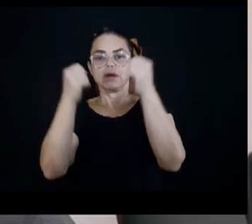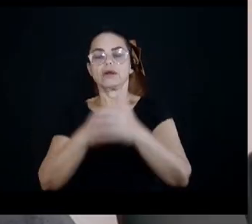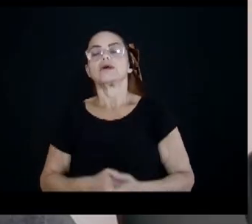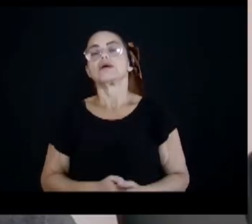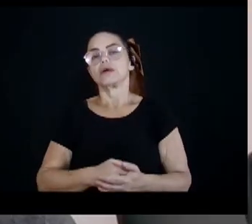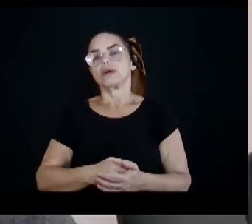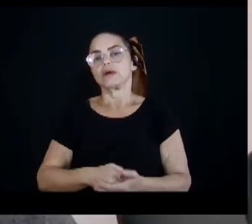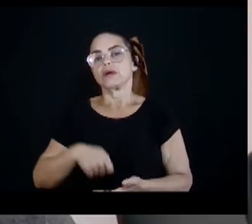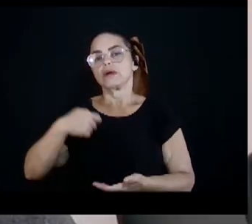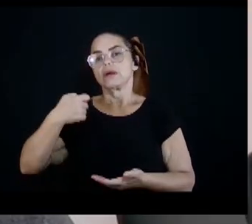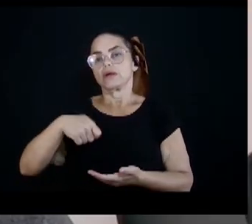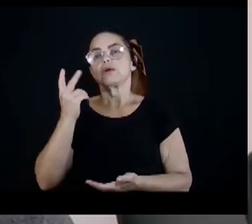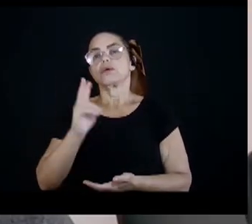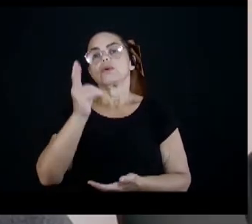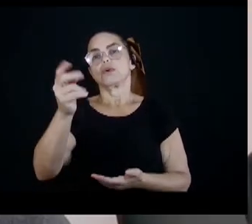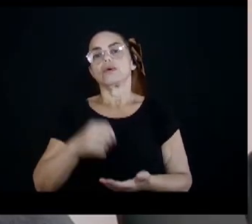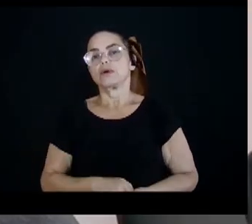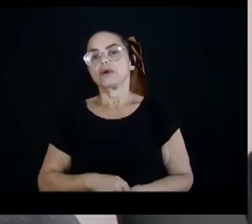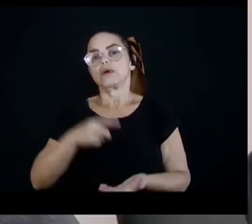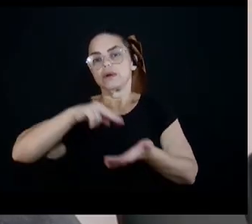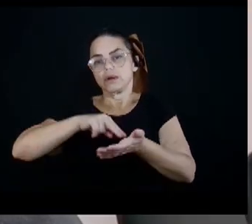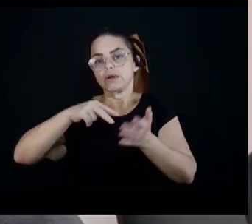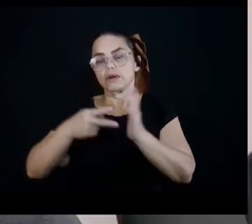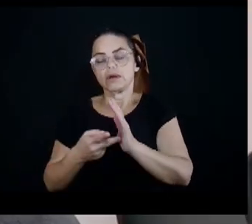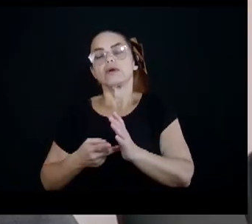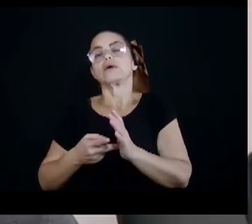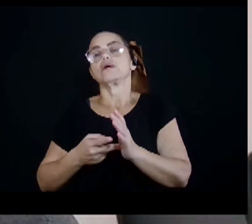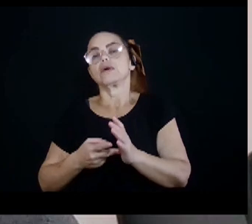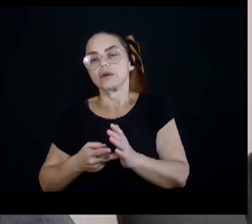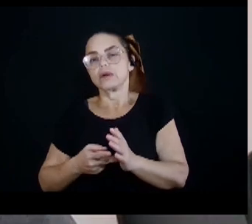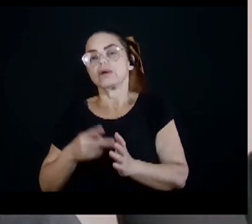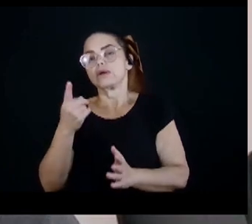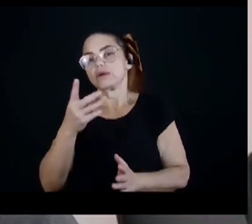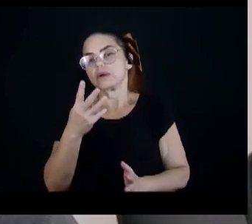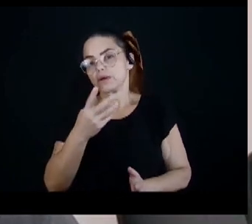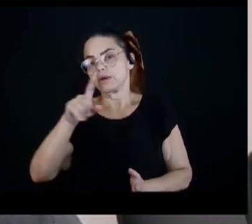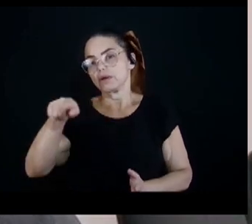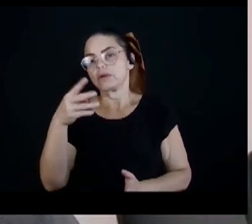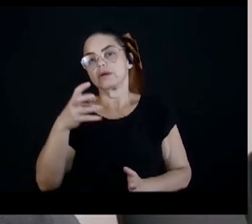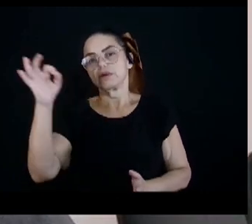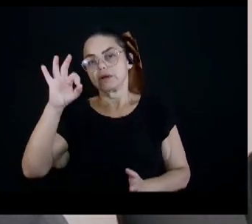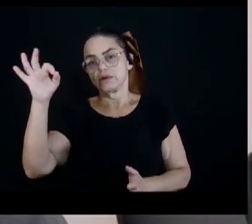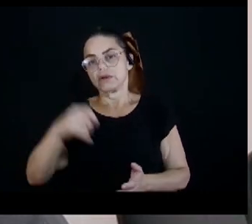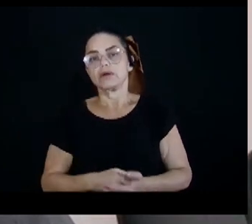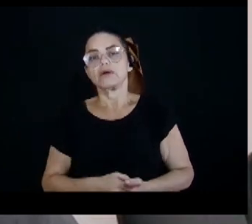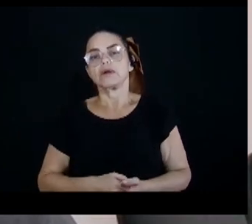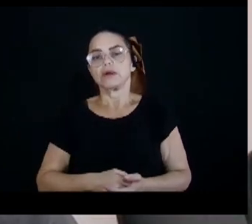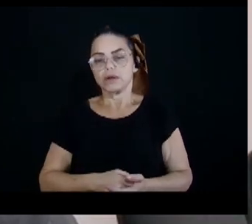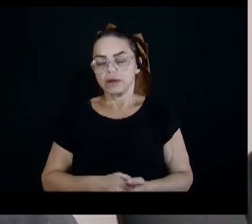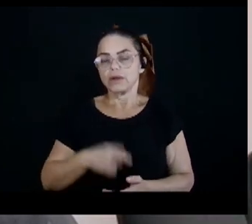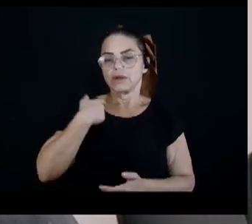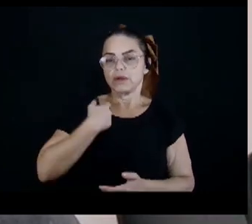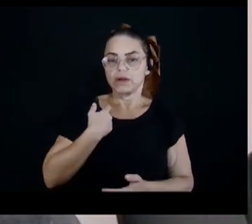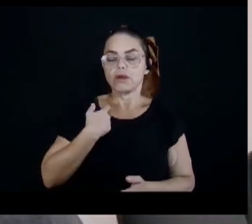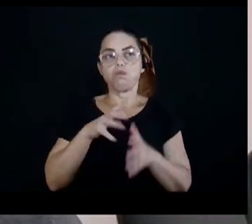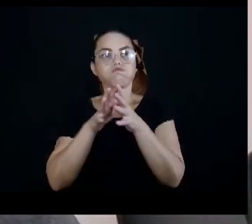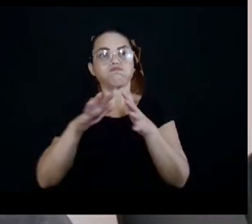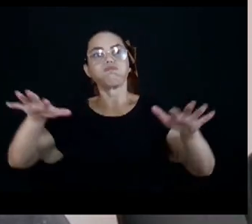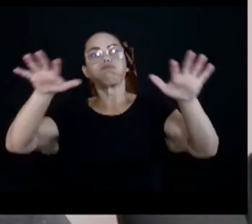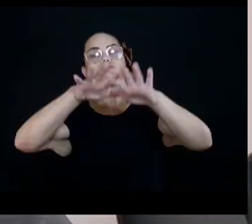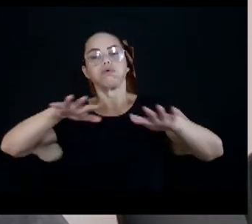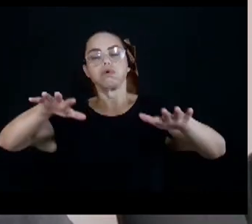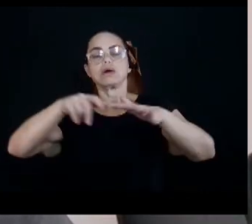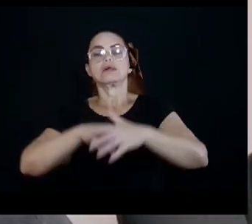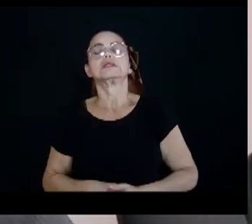permanente. Perfeito. Ou seja, a gente está falando de 1/3, 33% das pessoas, que é uma imensidão, uma parcela muito